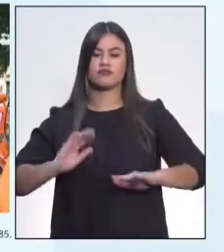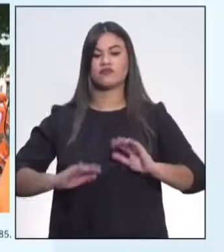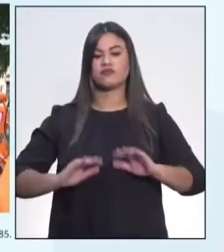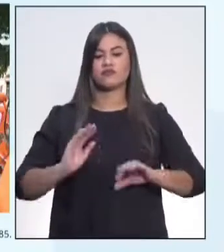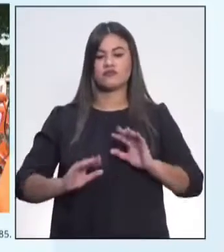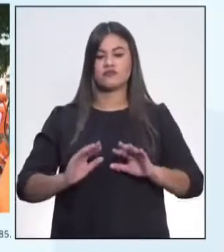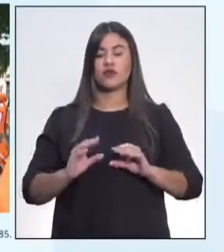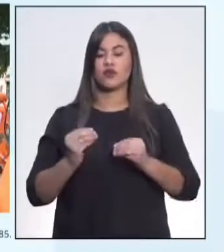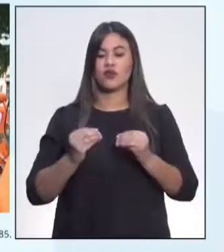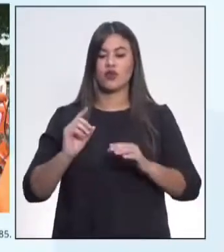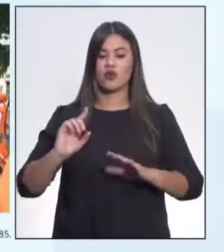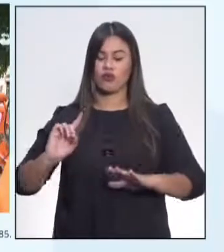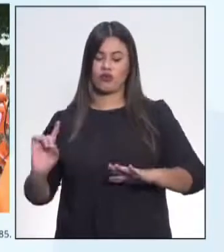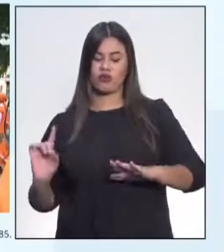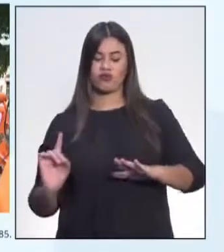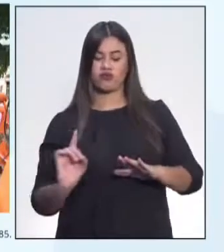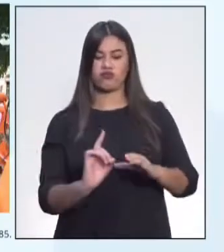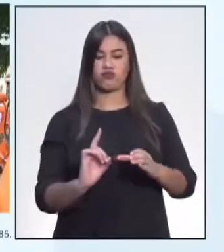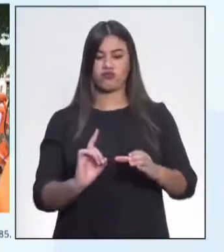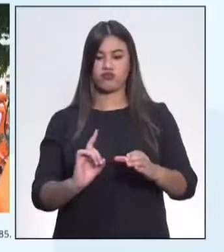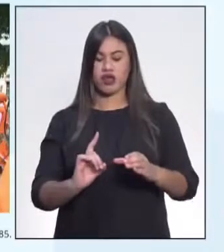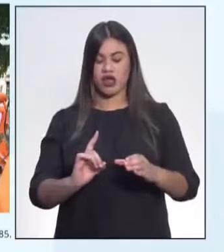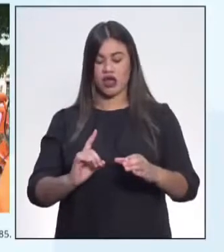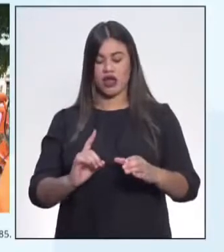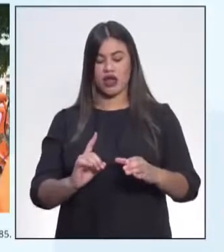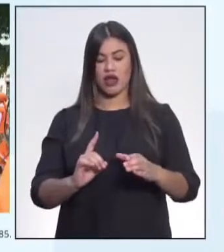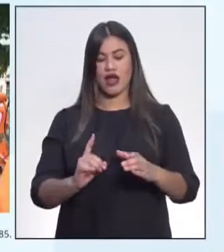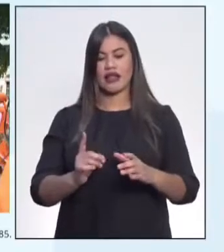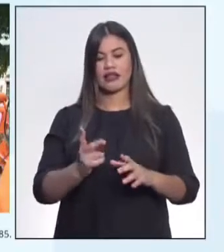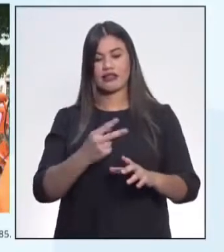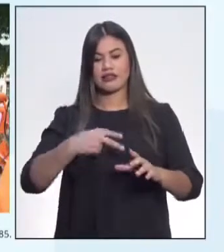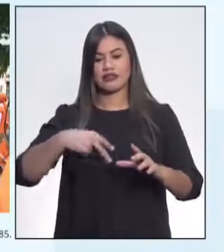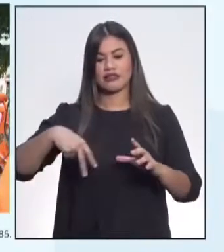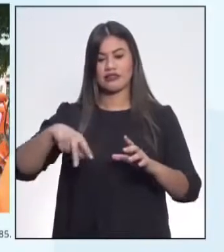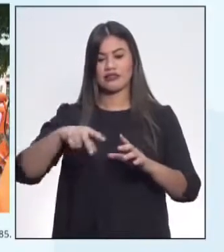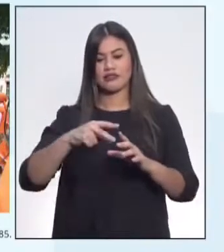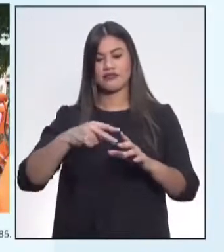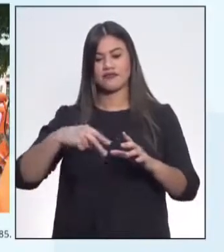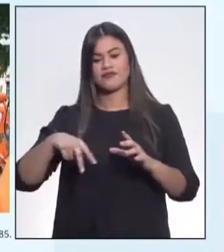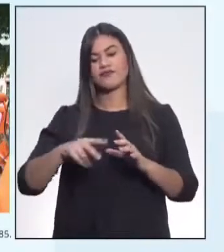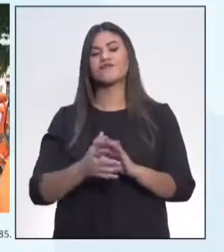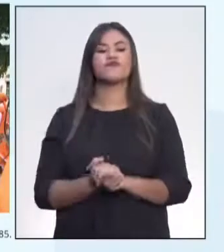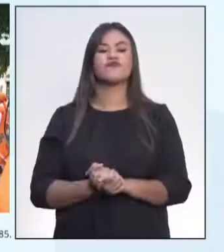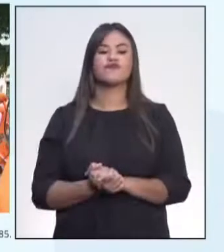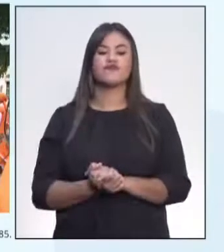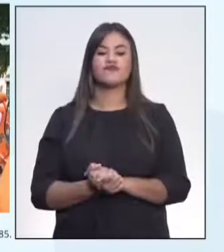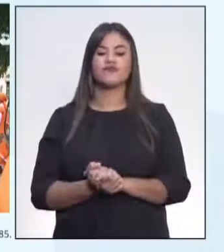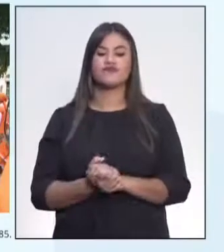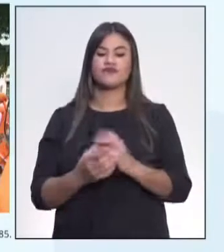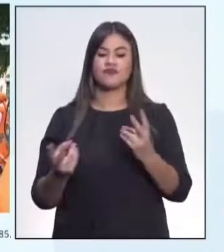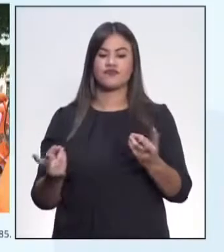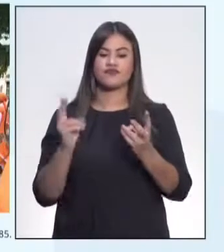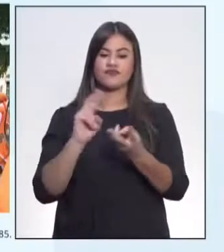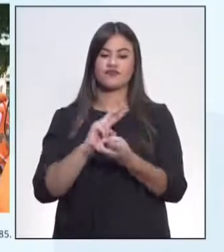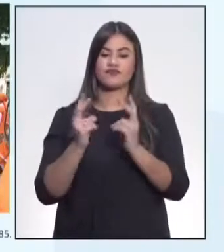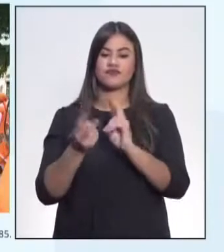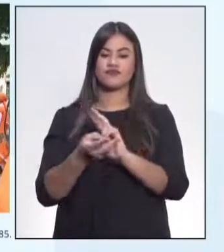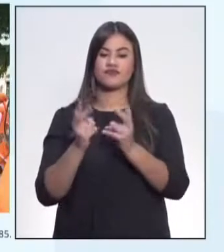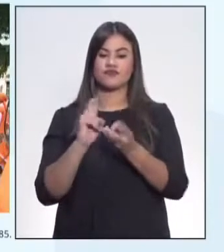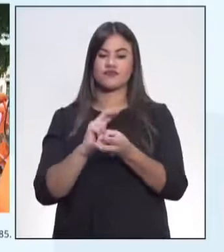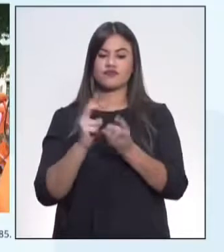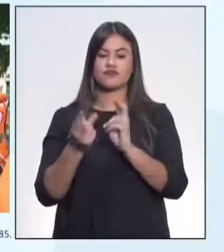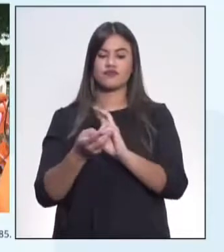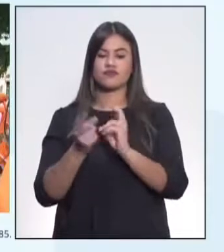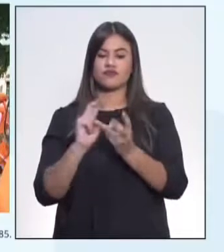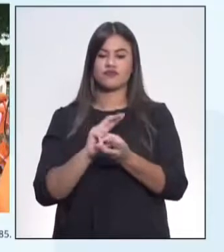da roda, girando em sentido ao contrário ao dos ponteiros do relógio. Os pares, de vez em quando, aproximam-se e fazem a menção